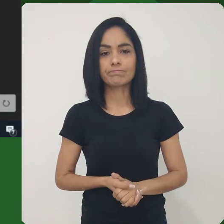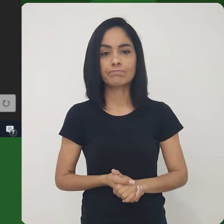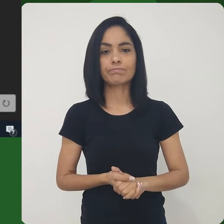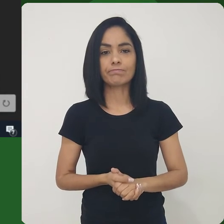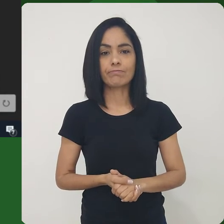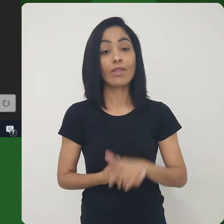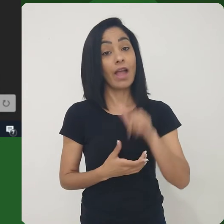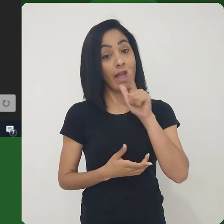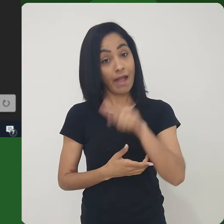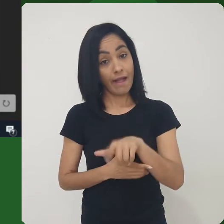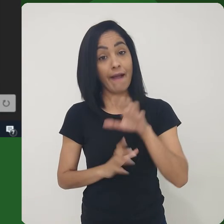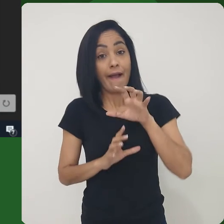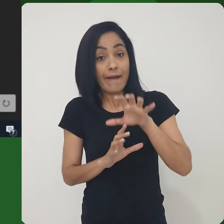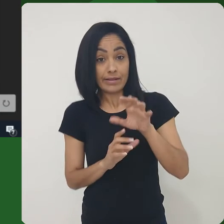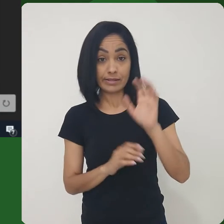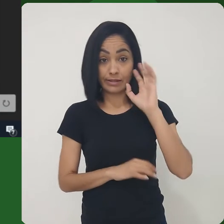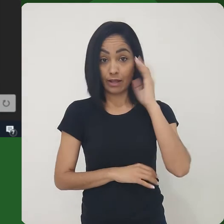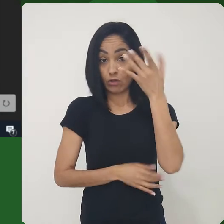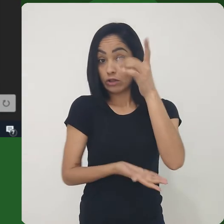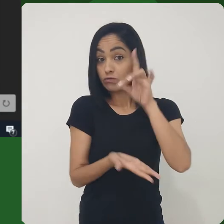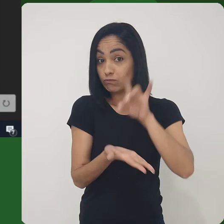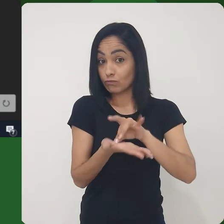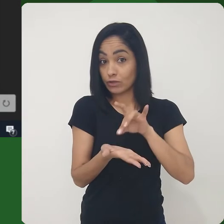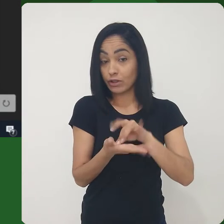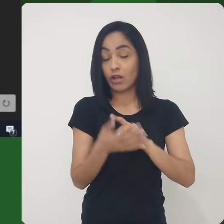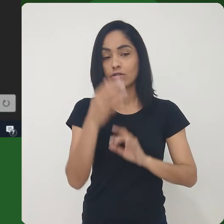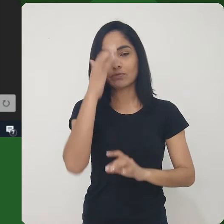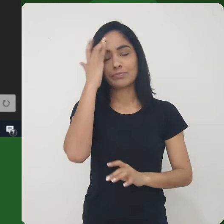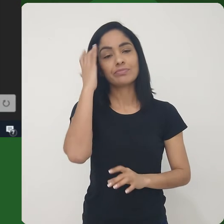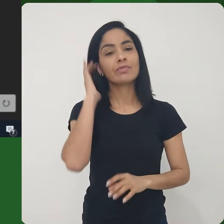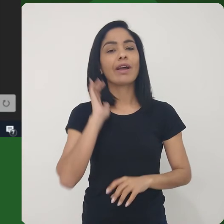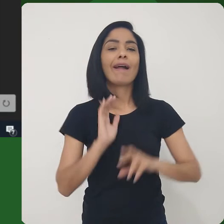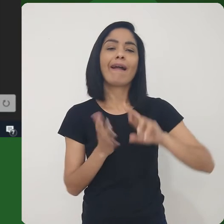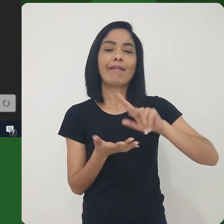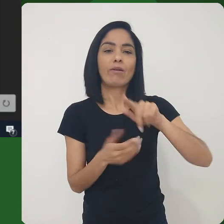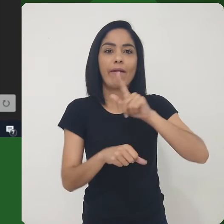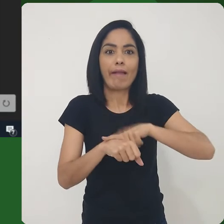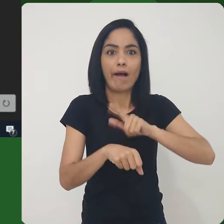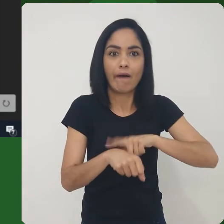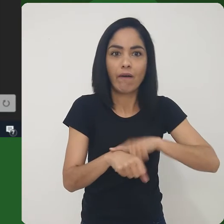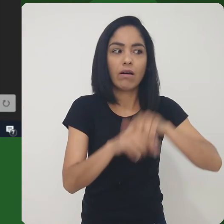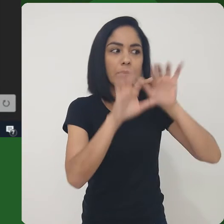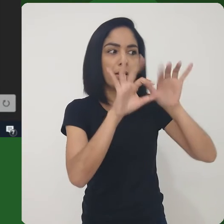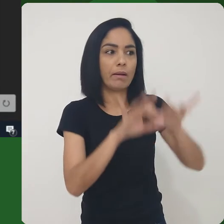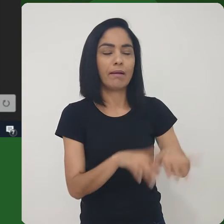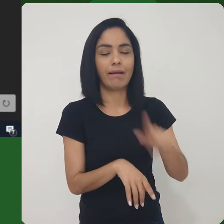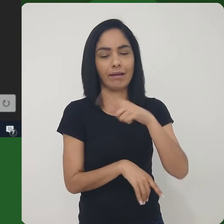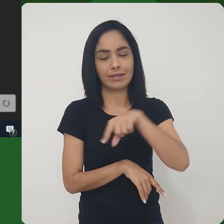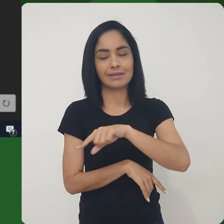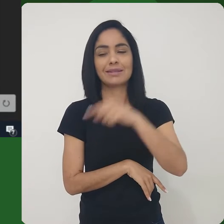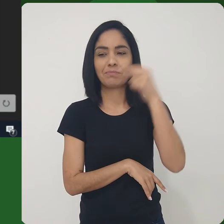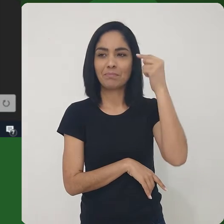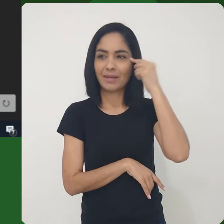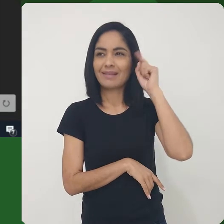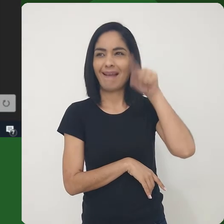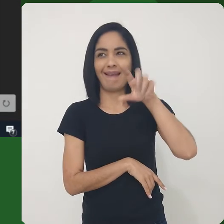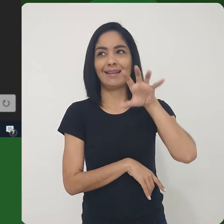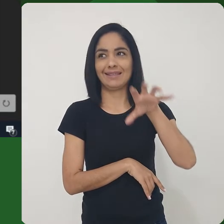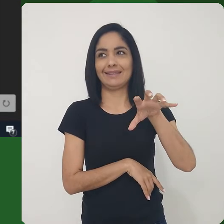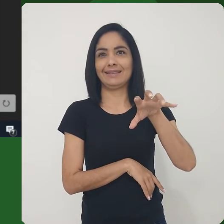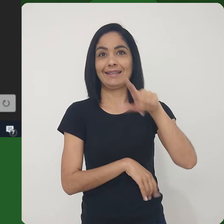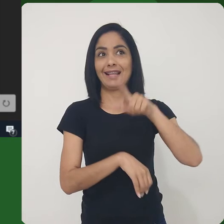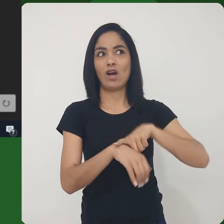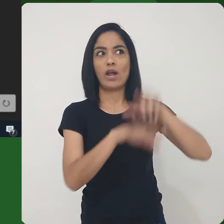assinam aí a ata. Então, esse é o procedimento que acontece na vida real, né? Não é nada feito na hora, como vocês podem até